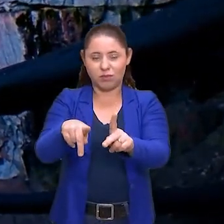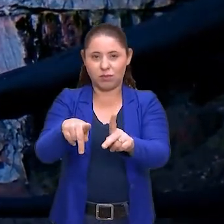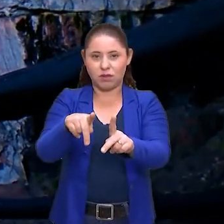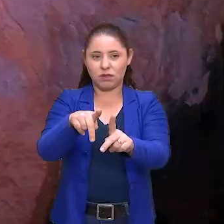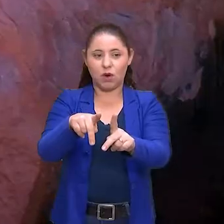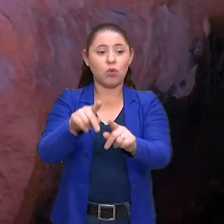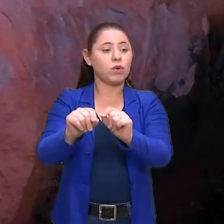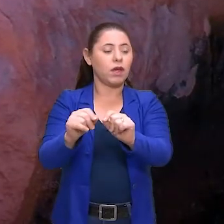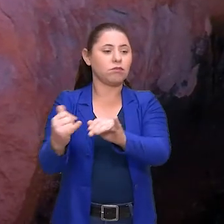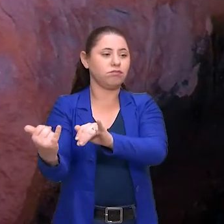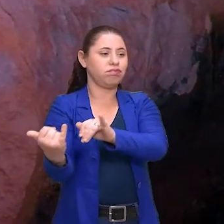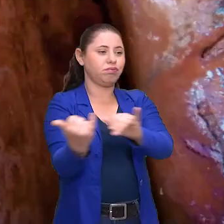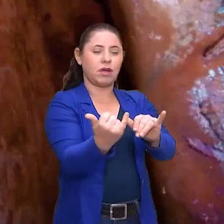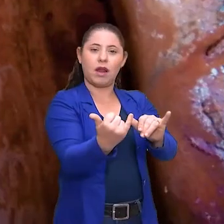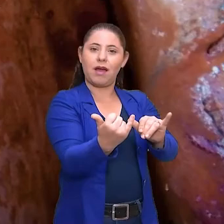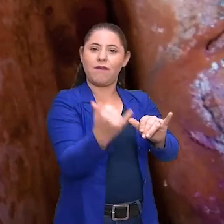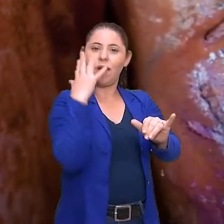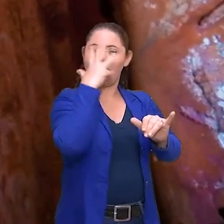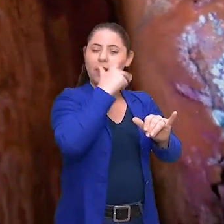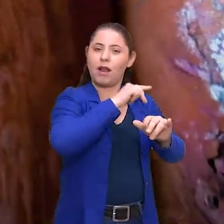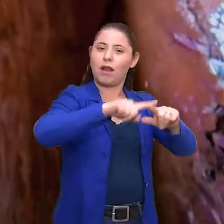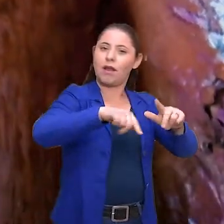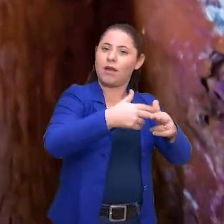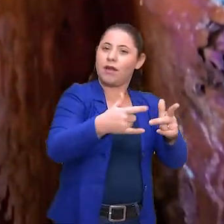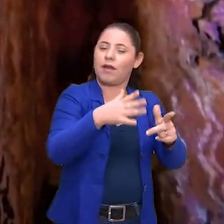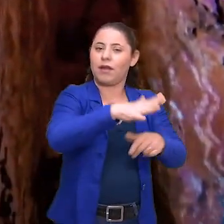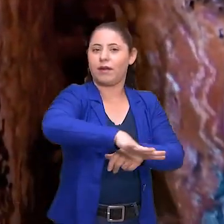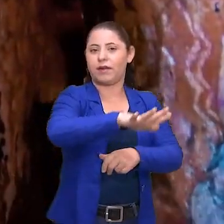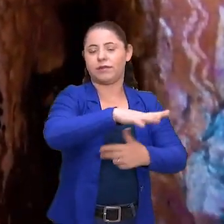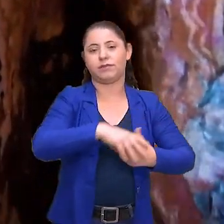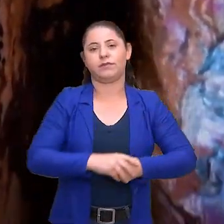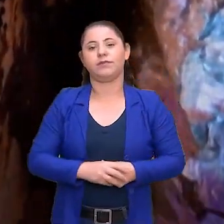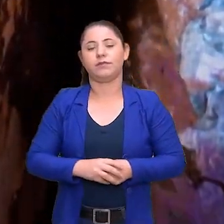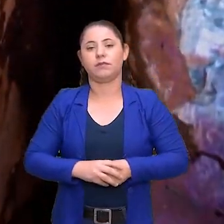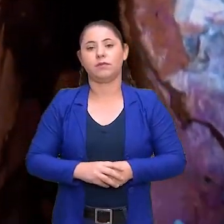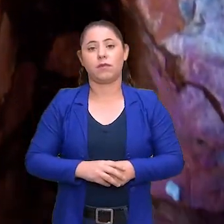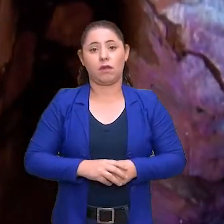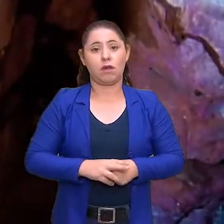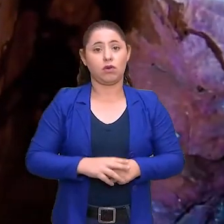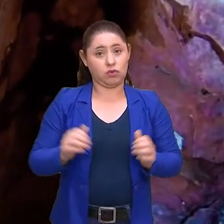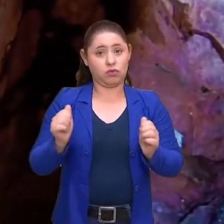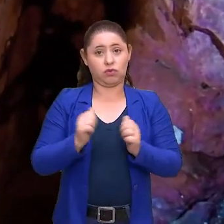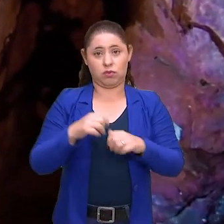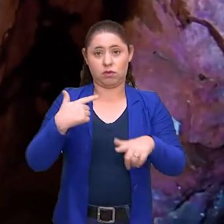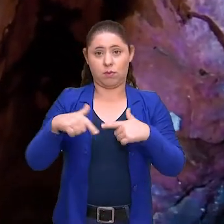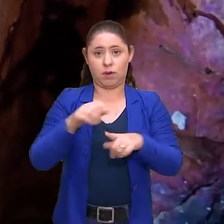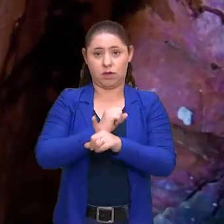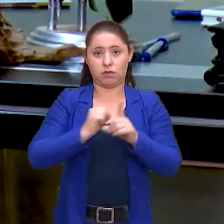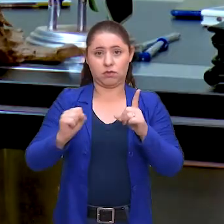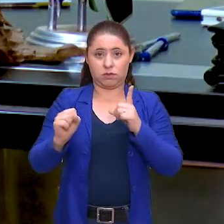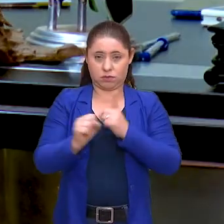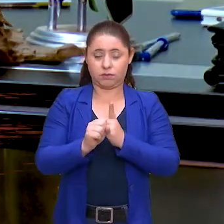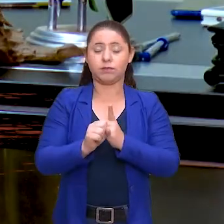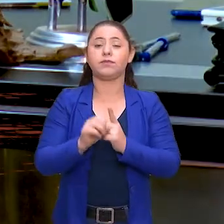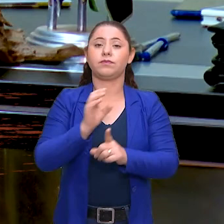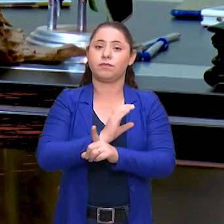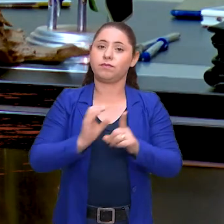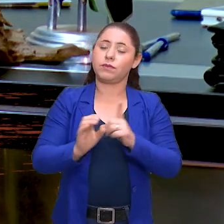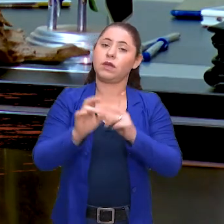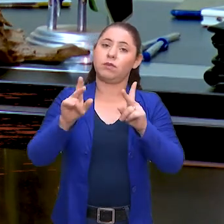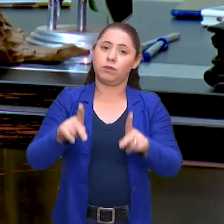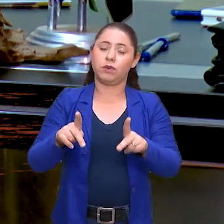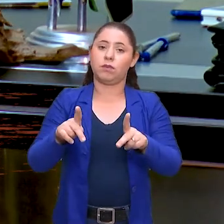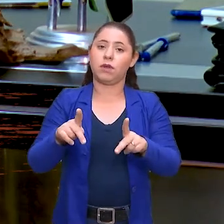cidadãos sejam divulgadores das belezas presentes na região. A gente vem trabalhando juntamente com a sociedade, com